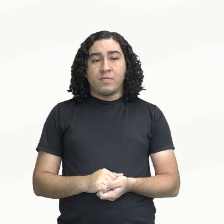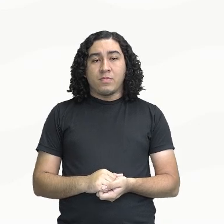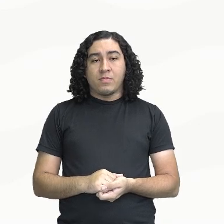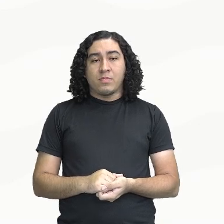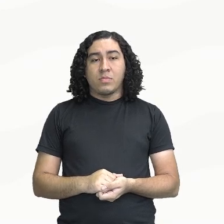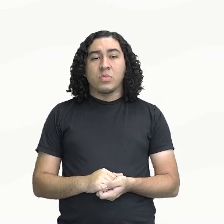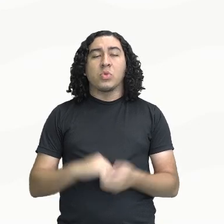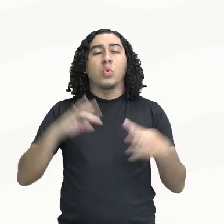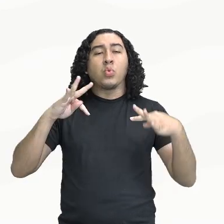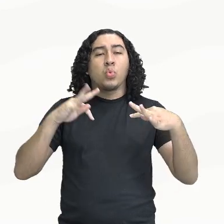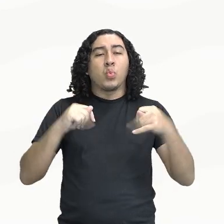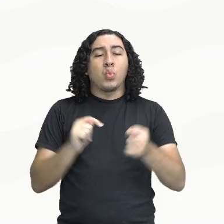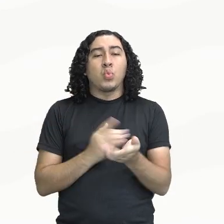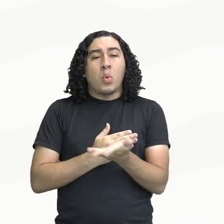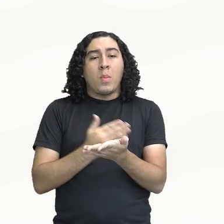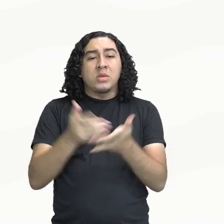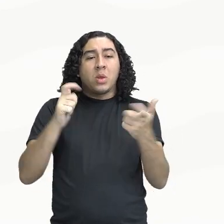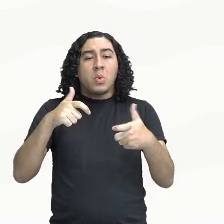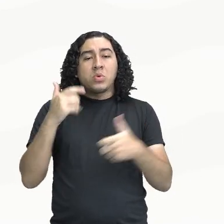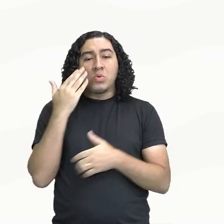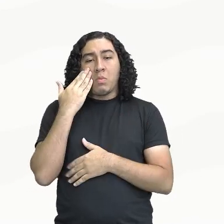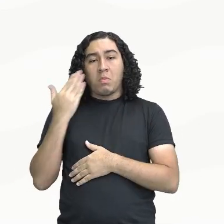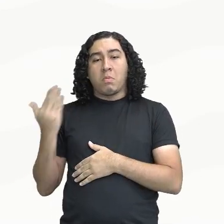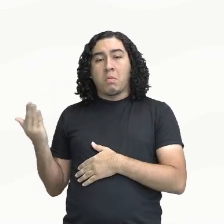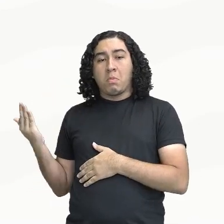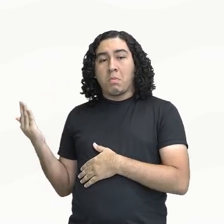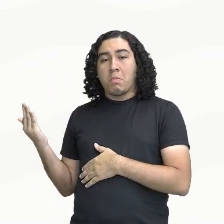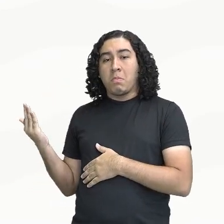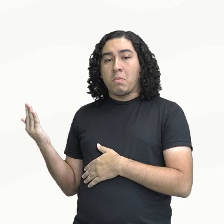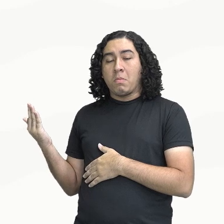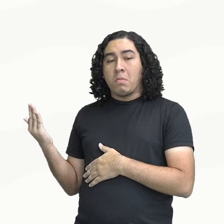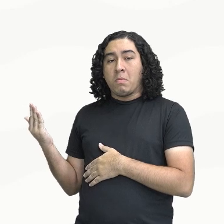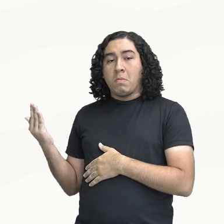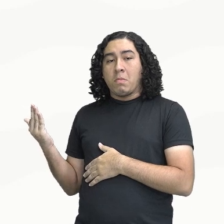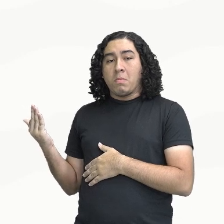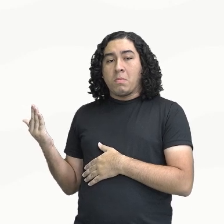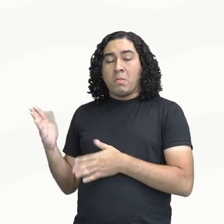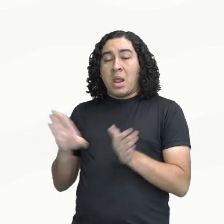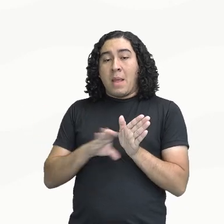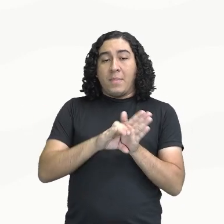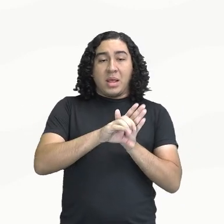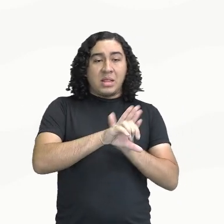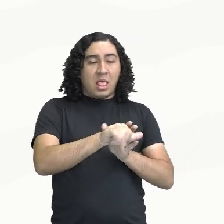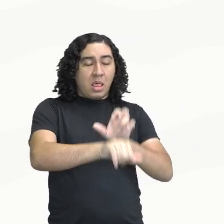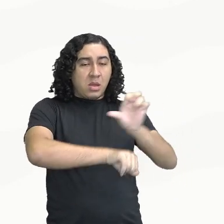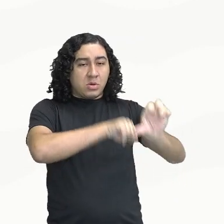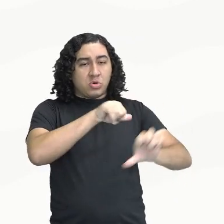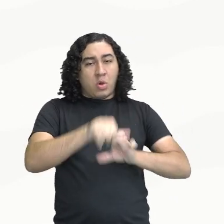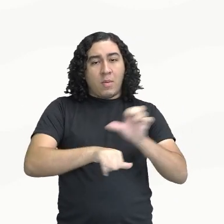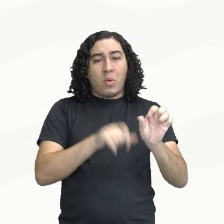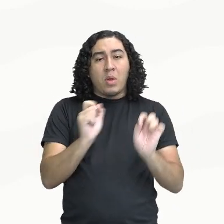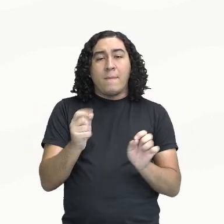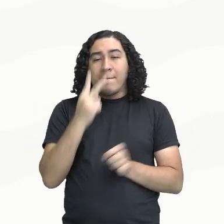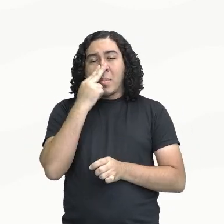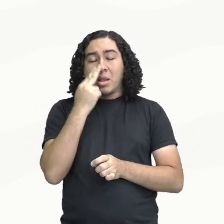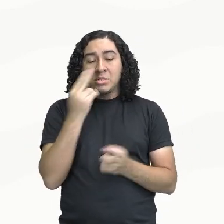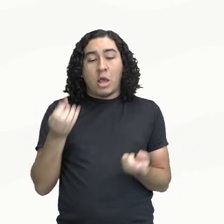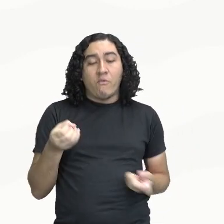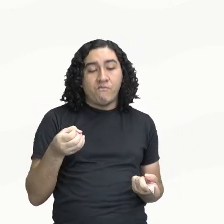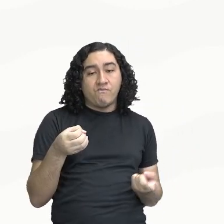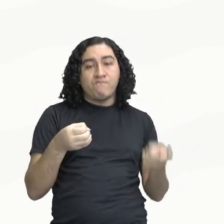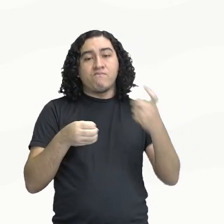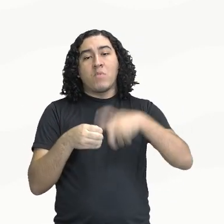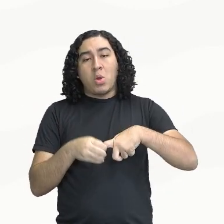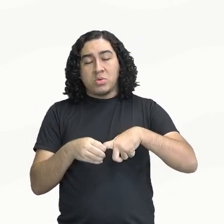começa bem aqui, e as bactérias vão fazer aqui os outros processos em sequência, elas devolvem